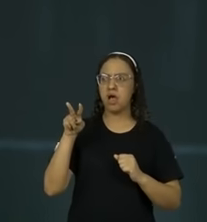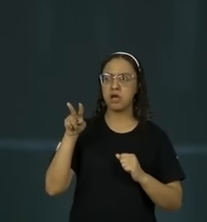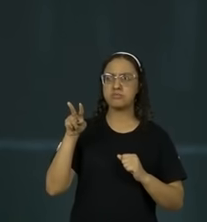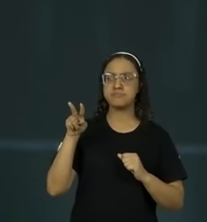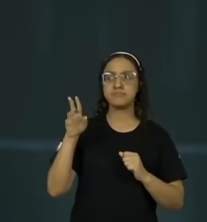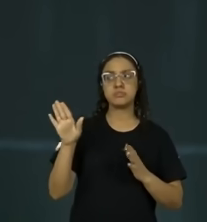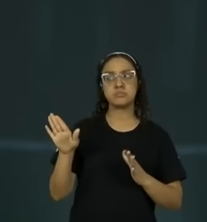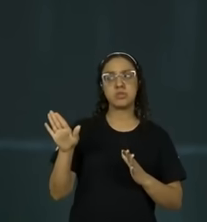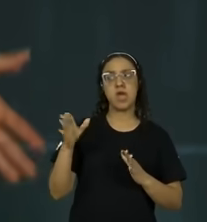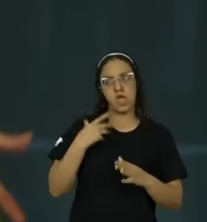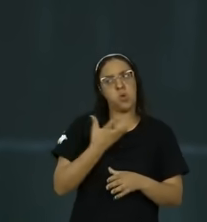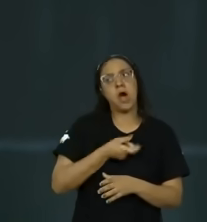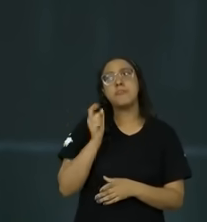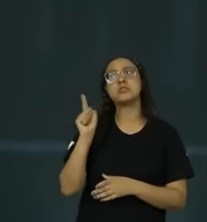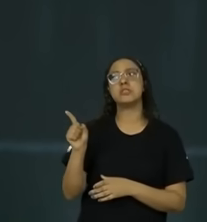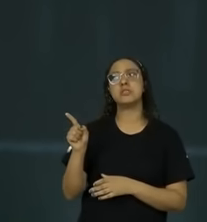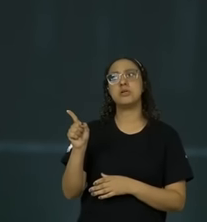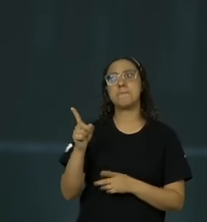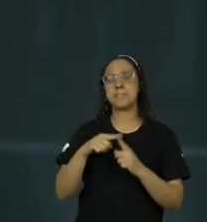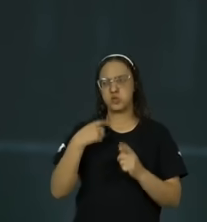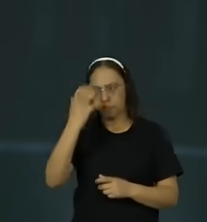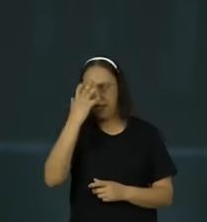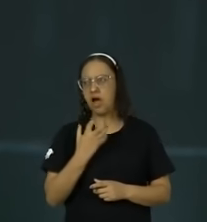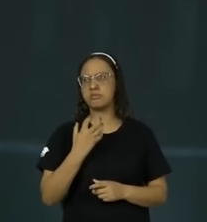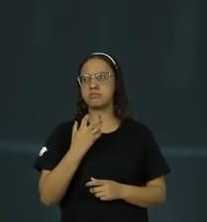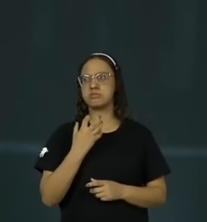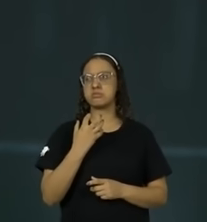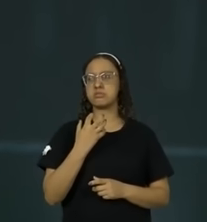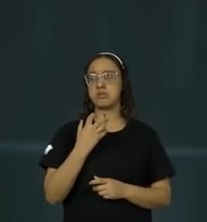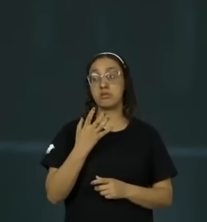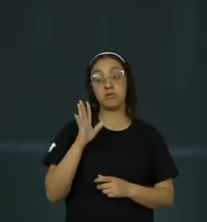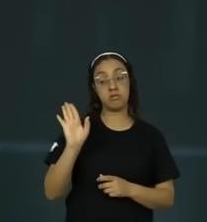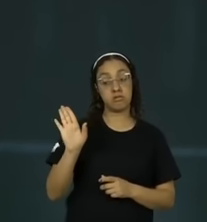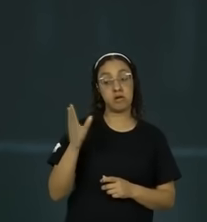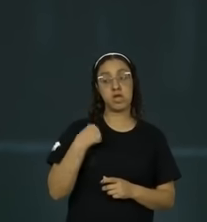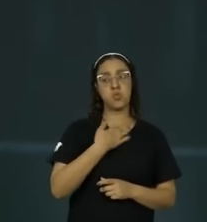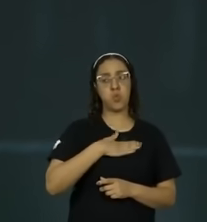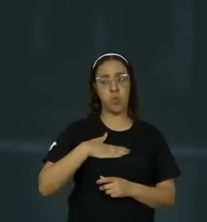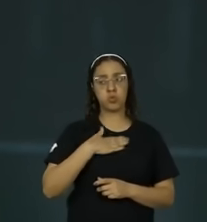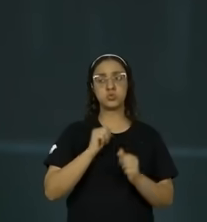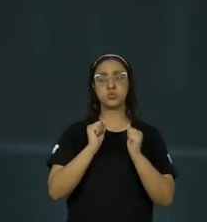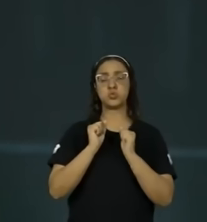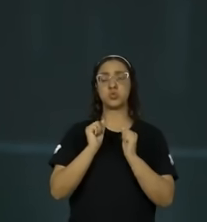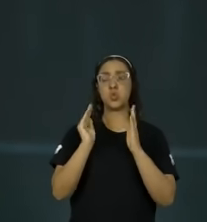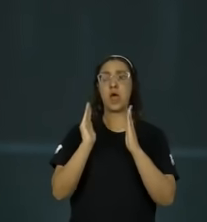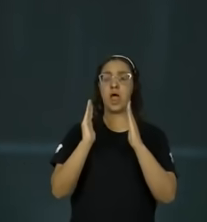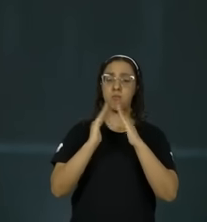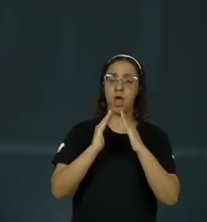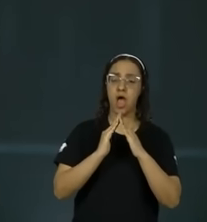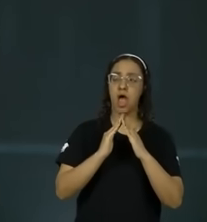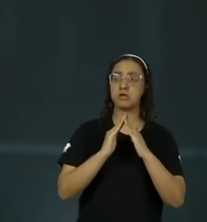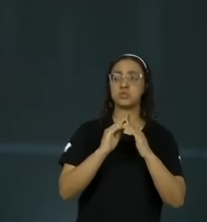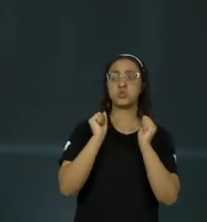olha, eu amo você, mas eu estou bravo com você. Olha, eu gosto de morar com você, mas a minha vontade